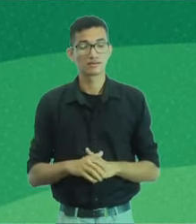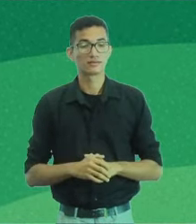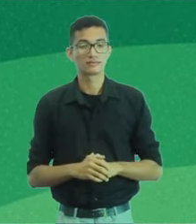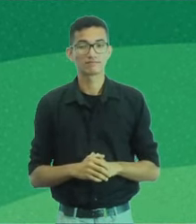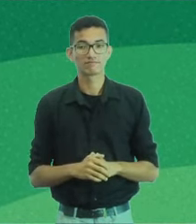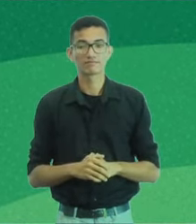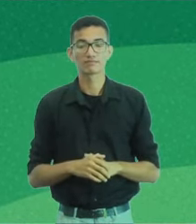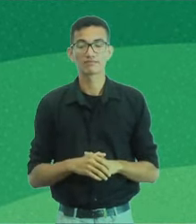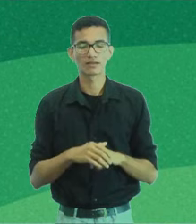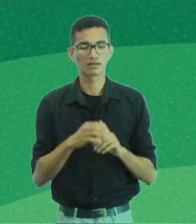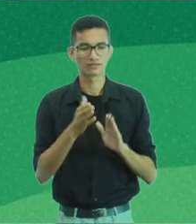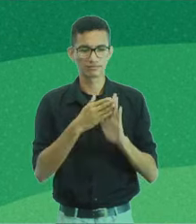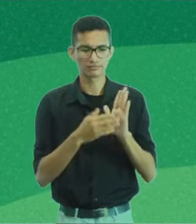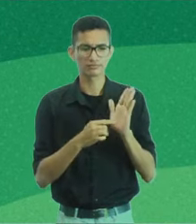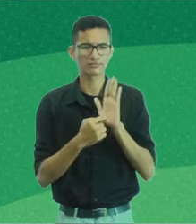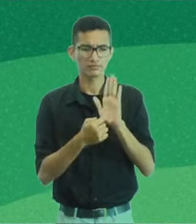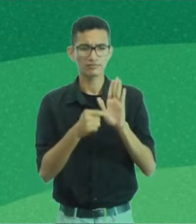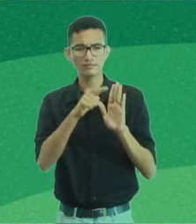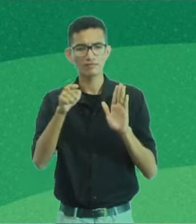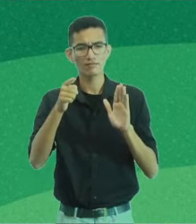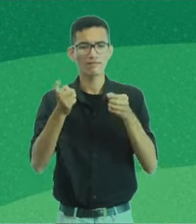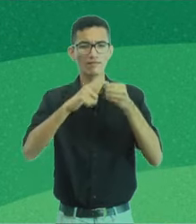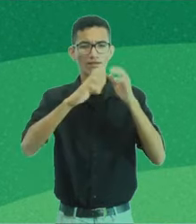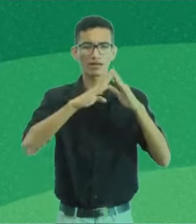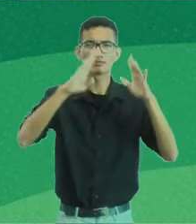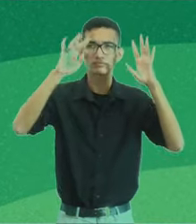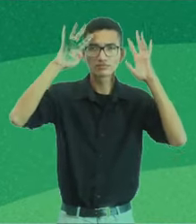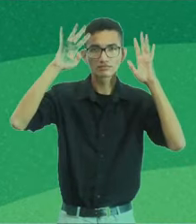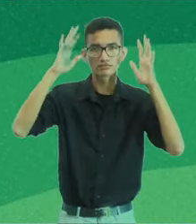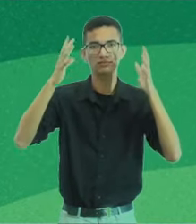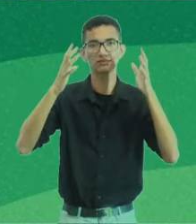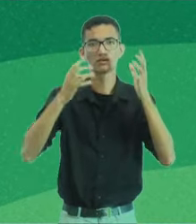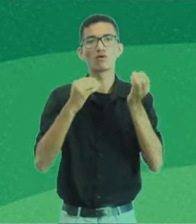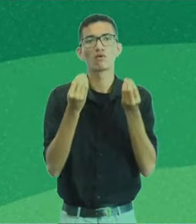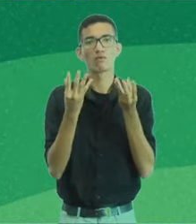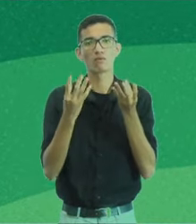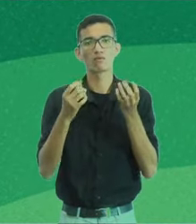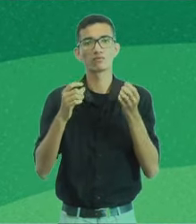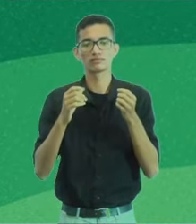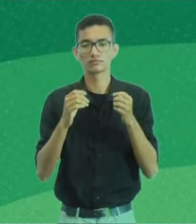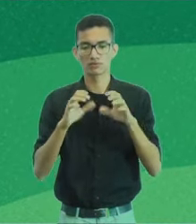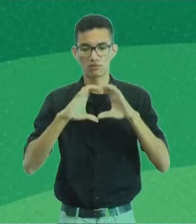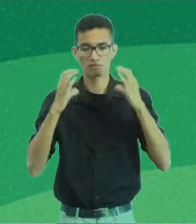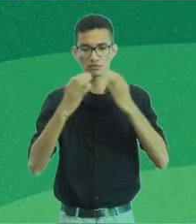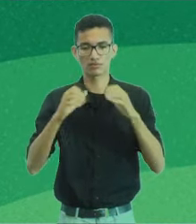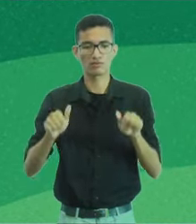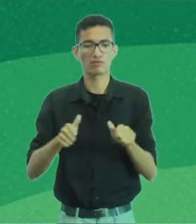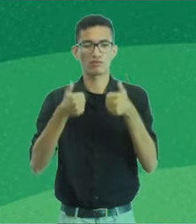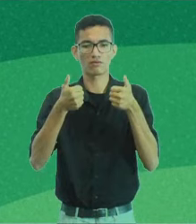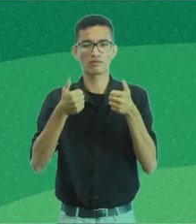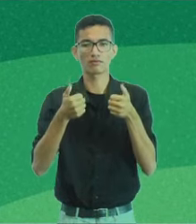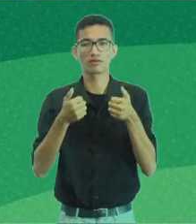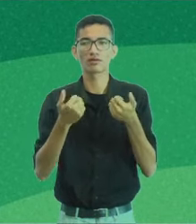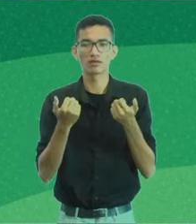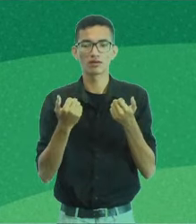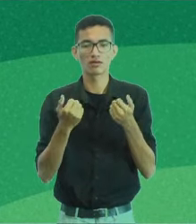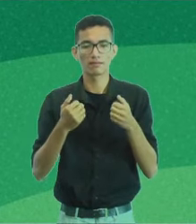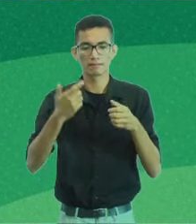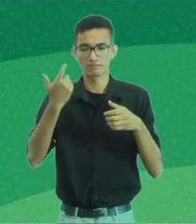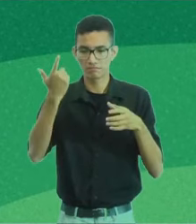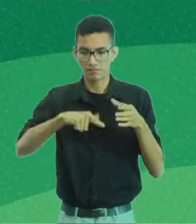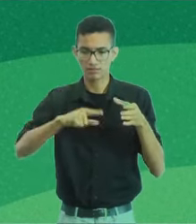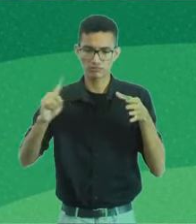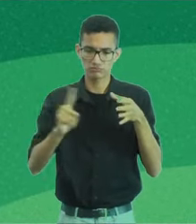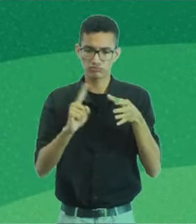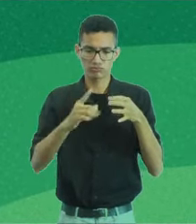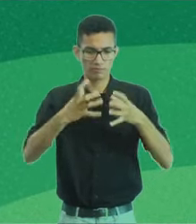botar essa questão para que a gente volte para casa pensando em como a gente pode ter uma comunidade melhor como a gente pode se ter mais acessos como as